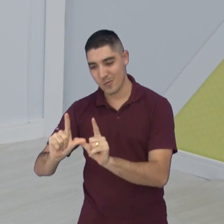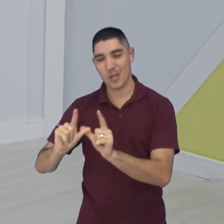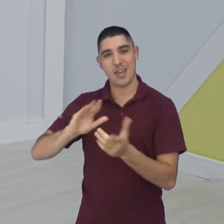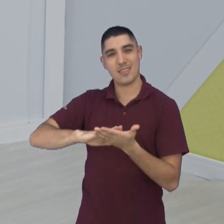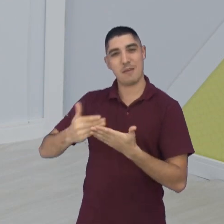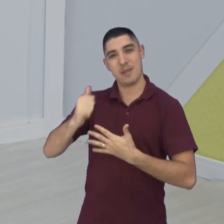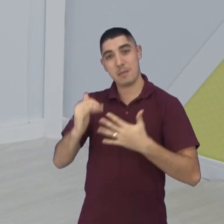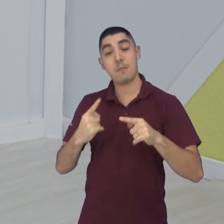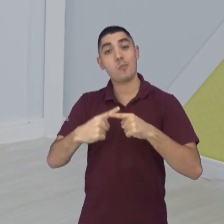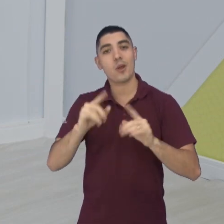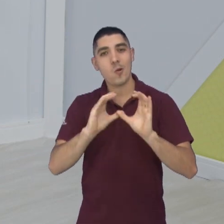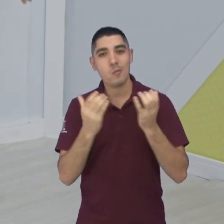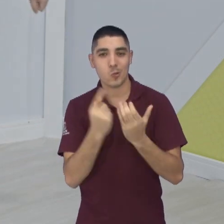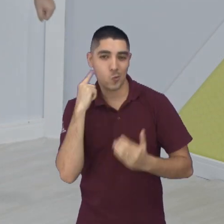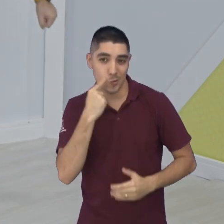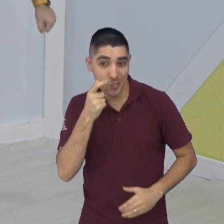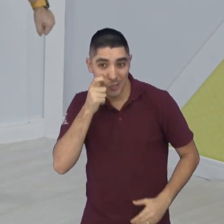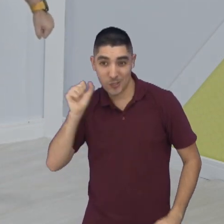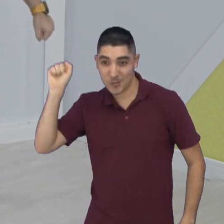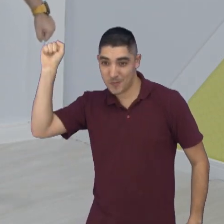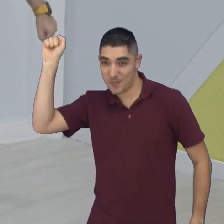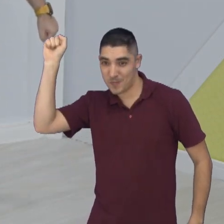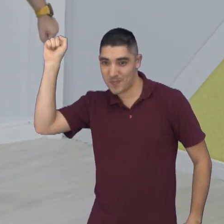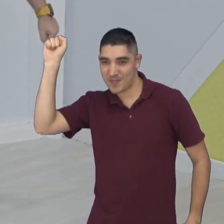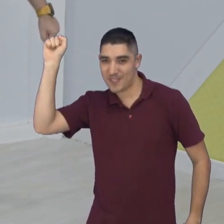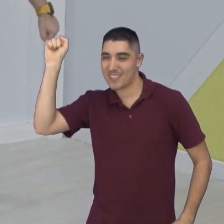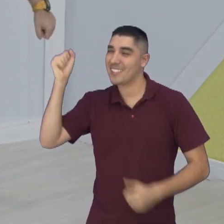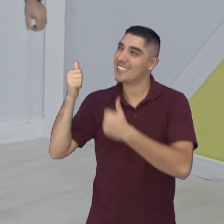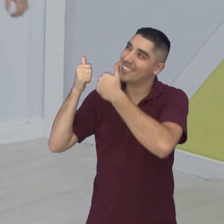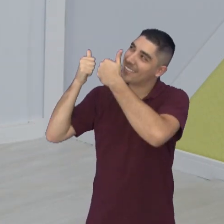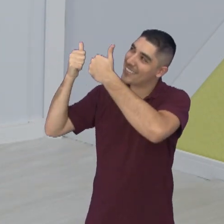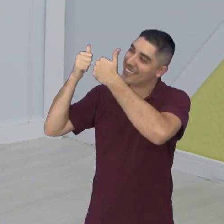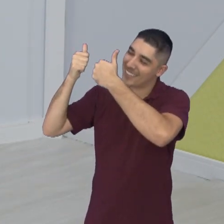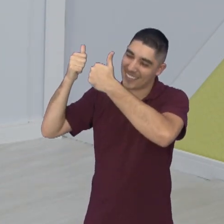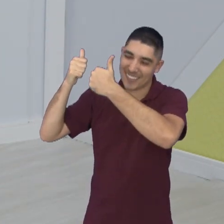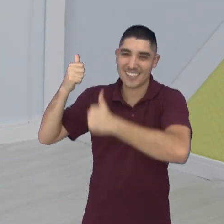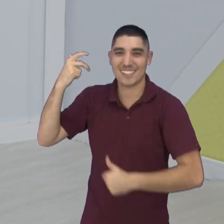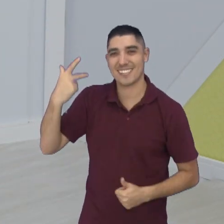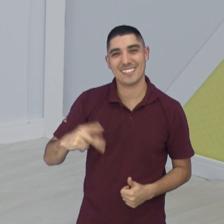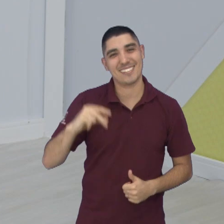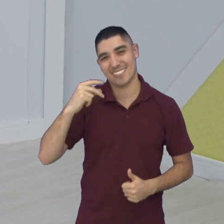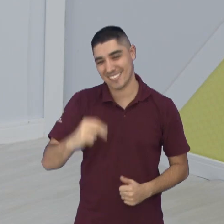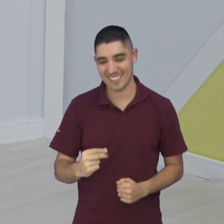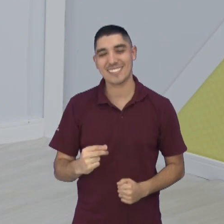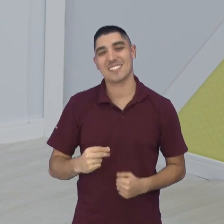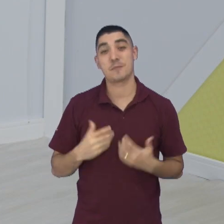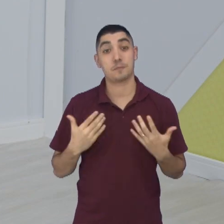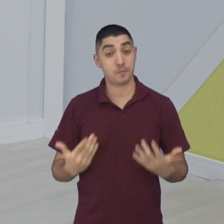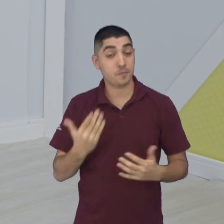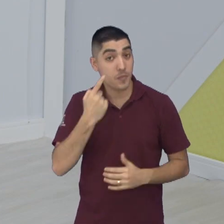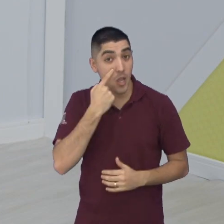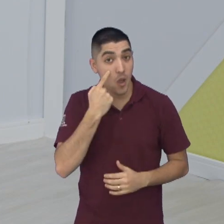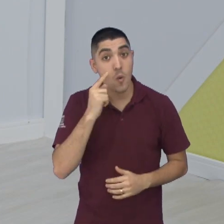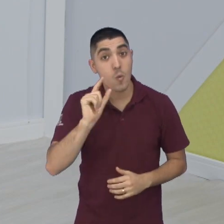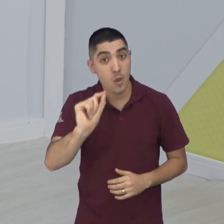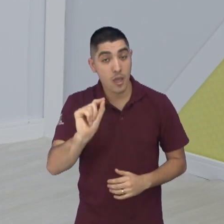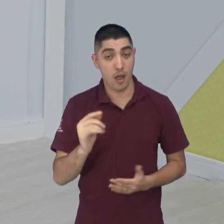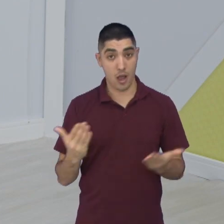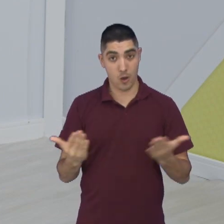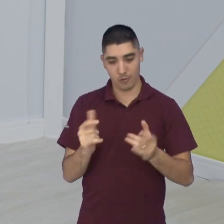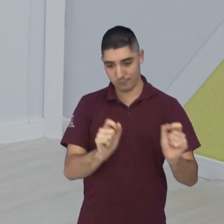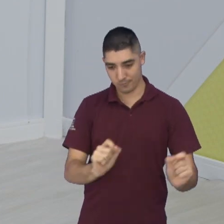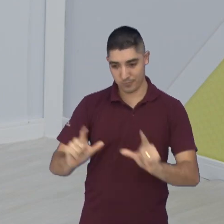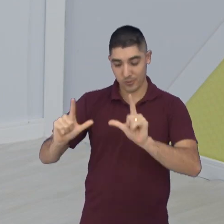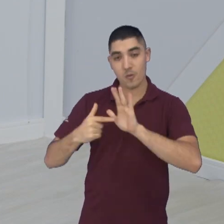que acompanha o nosso Hora do Esporte. Luizão, aquele nosso soquinho maroto. Aê, Luizão, gente da melhor qualidade. Olha só, a gente começa falando do